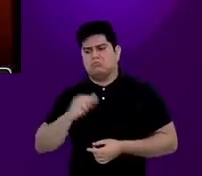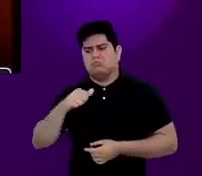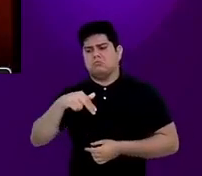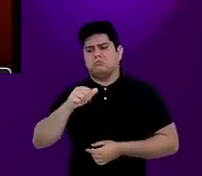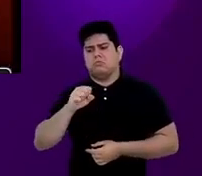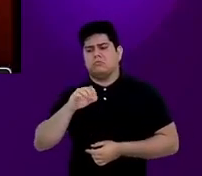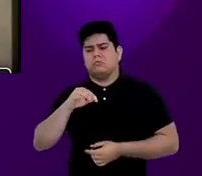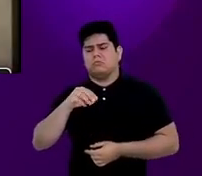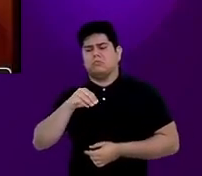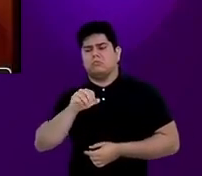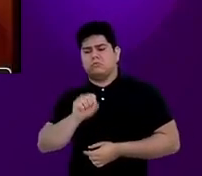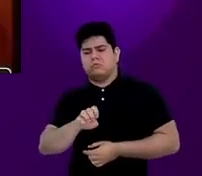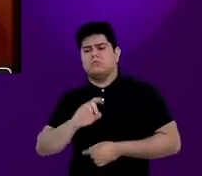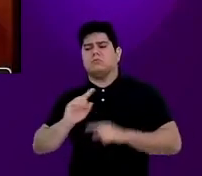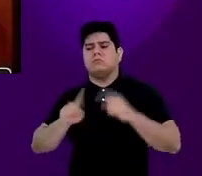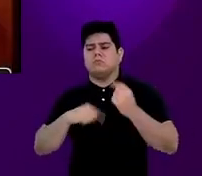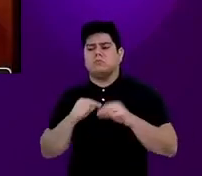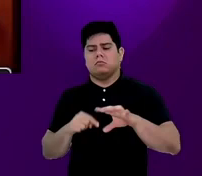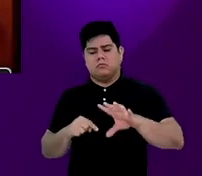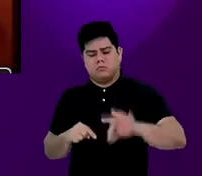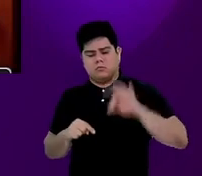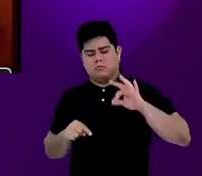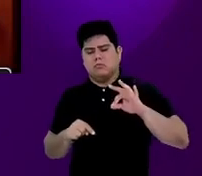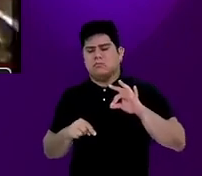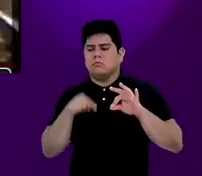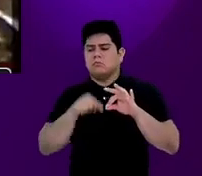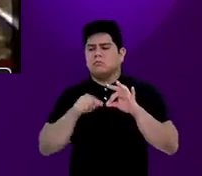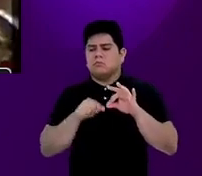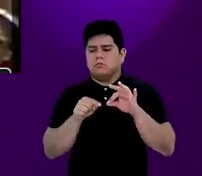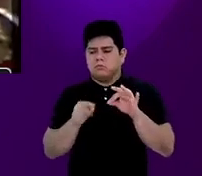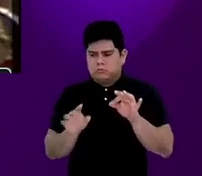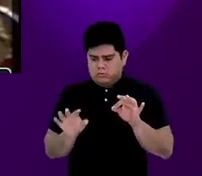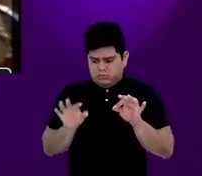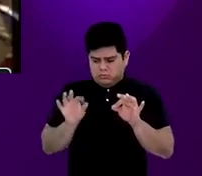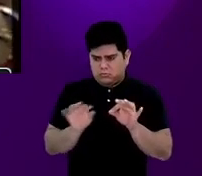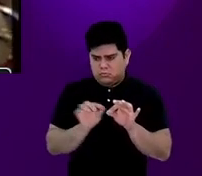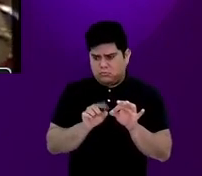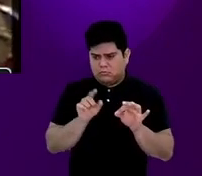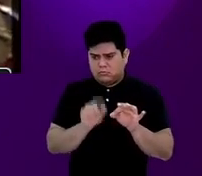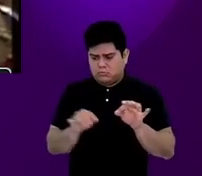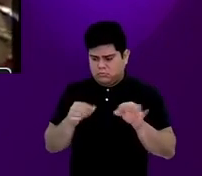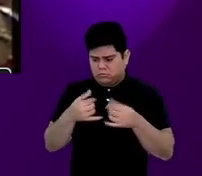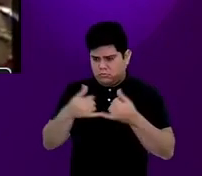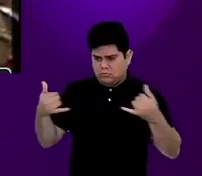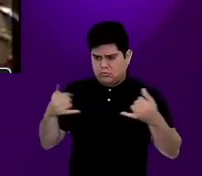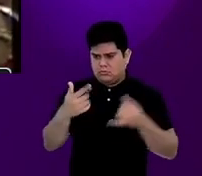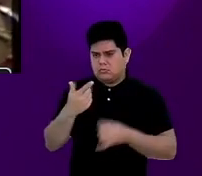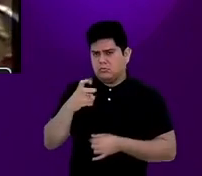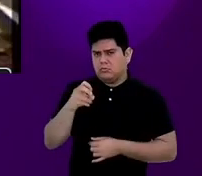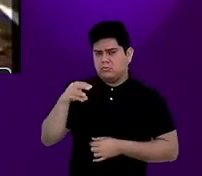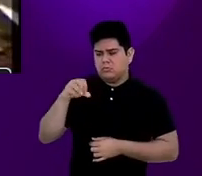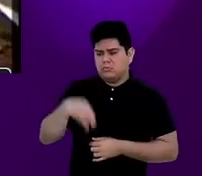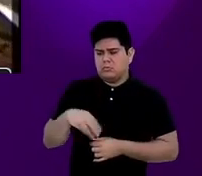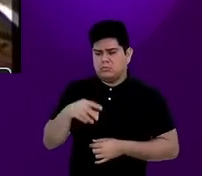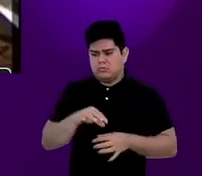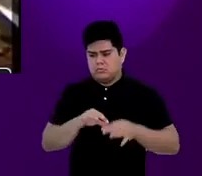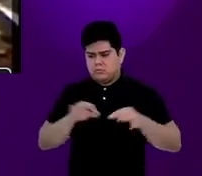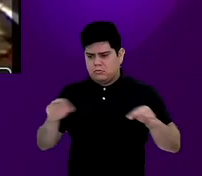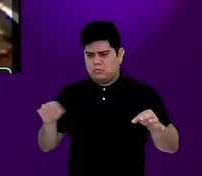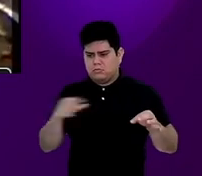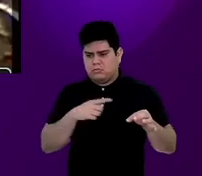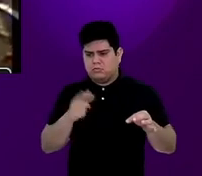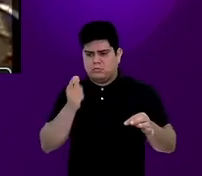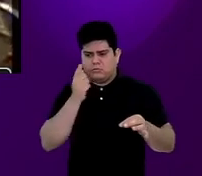gente faz um grampeamento simétrico de 2 cabos de 25 centímetros cada lado, de forma que a gente